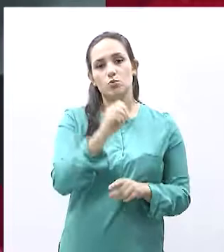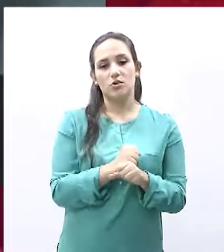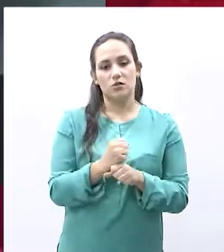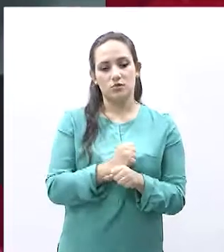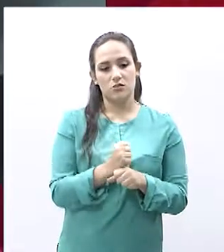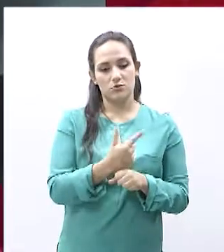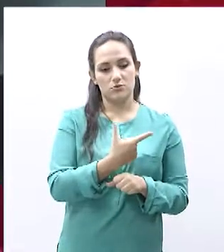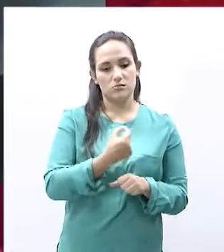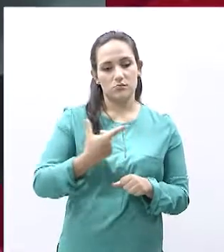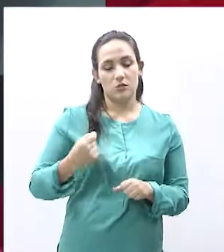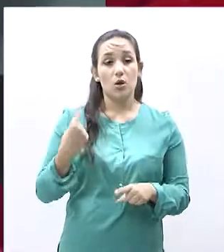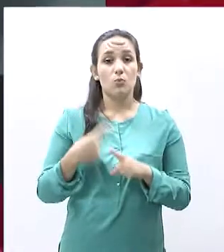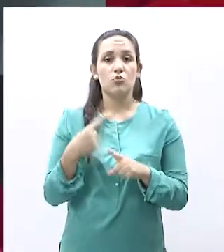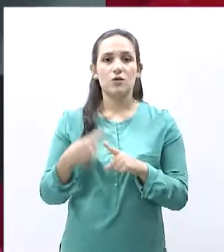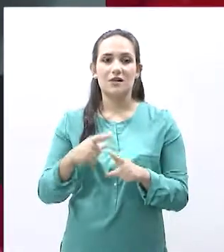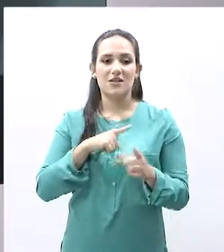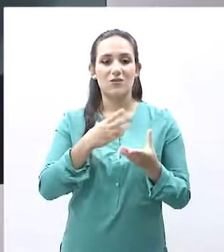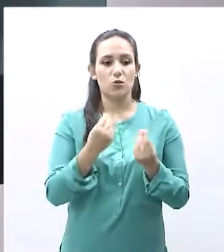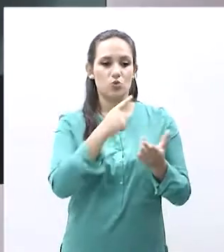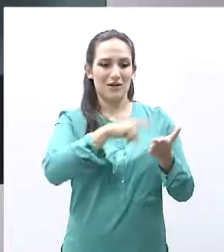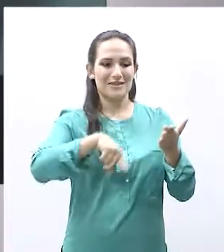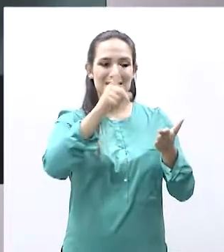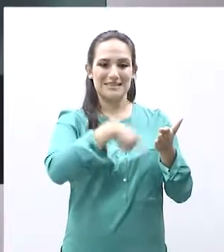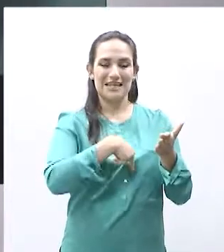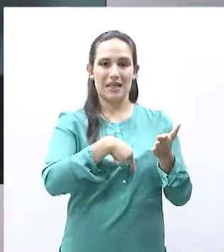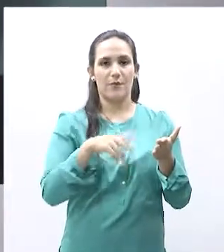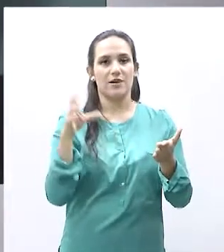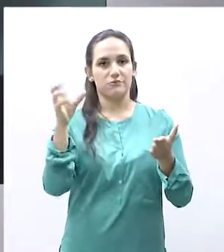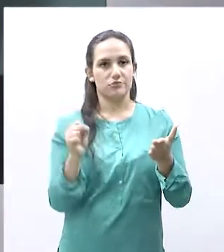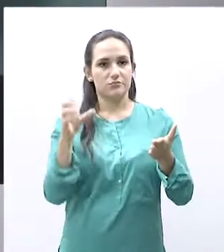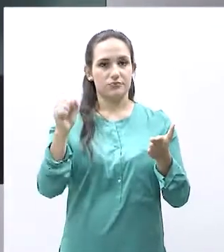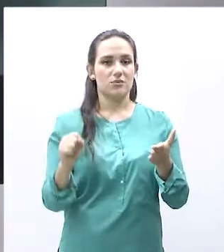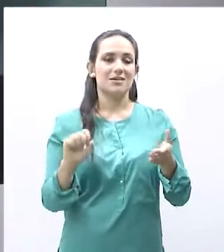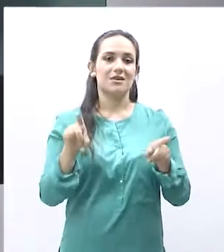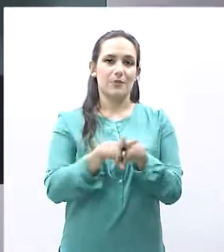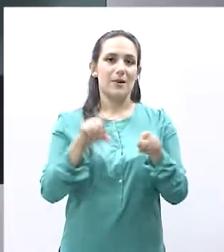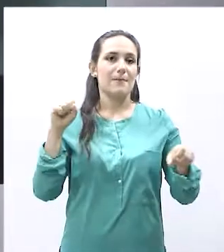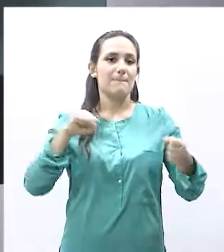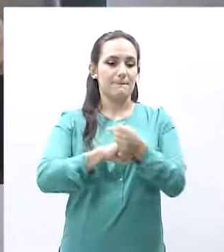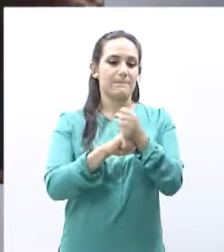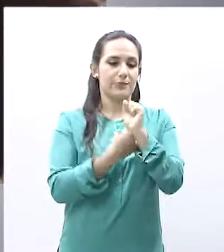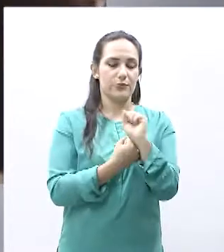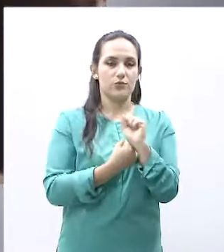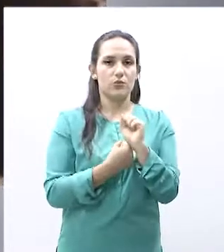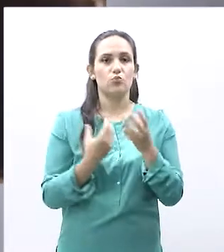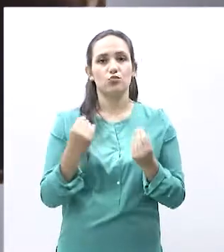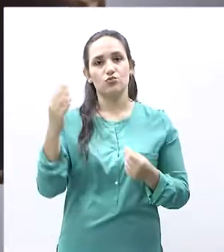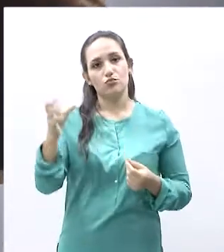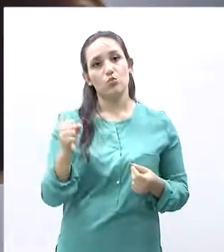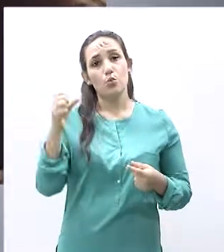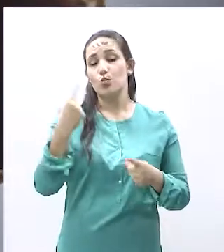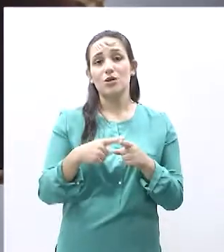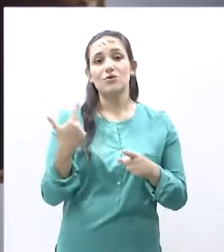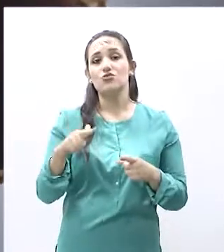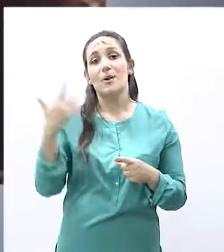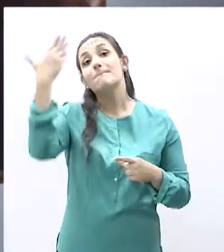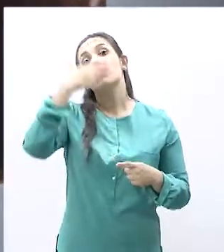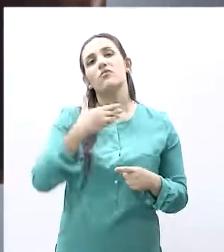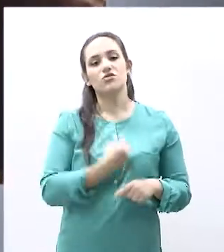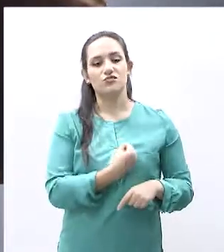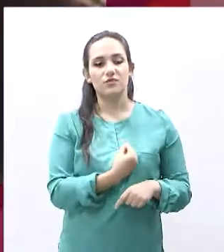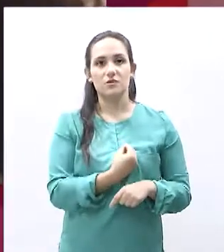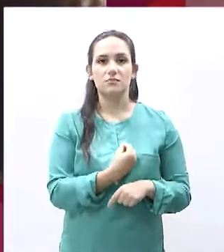porque os cancelamentos dos benefícios, as suspensões dos benefícios por falta de prova de